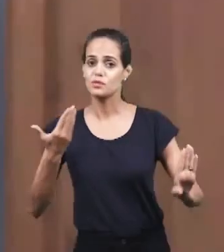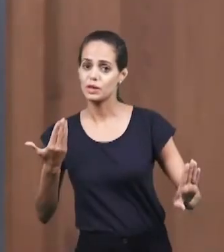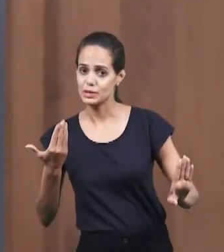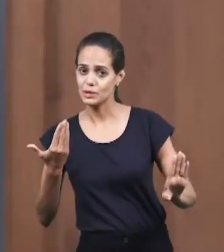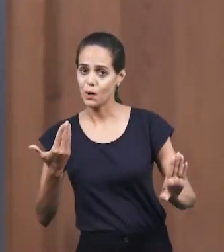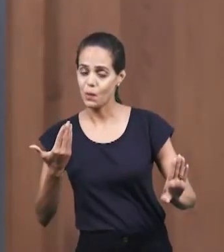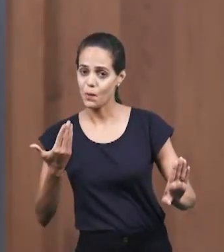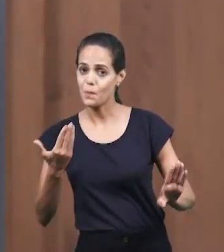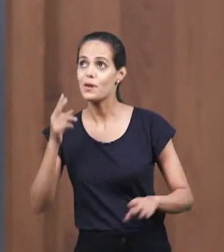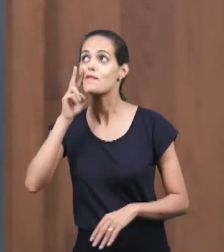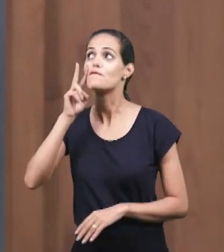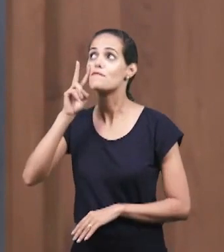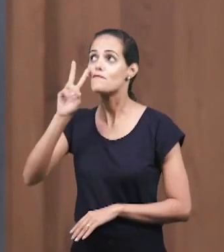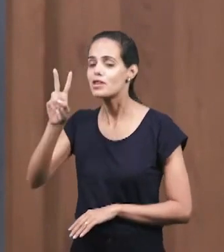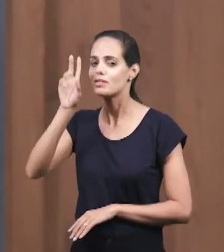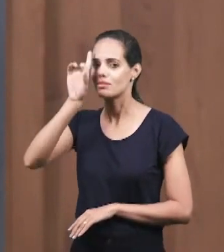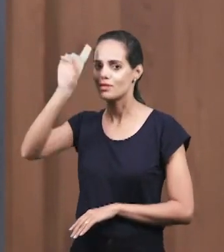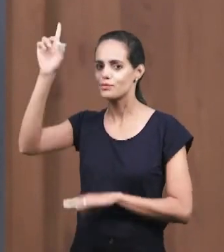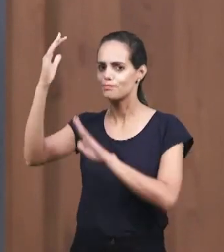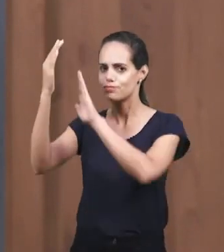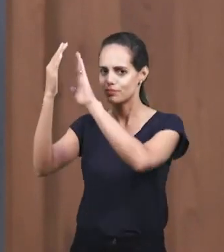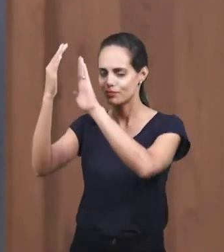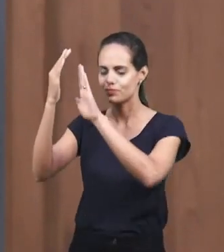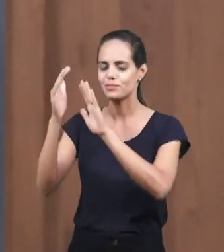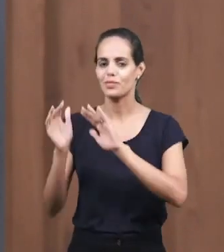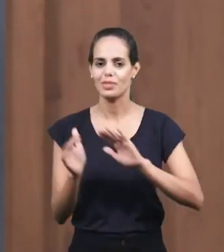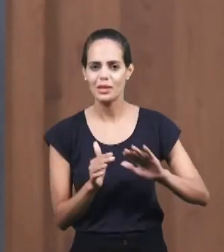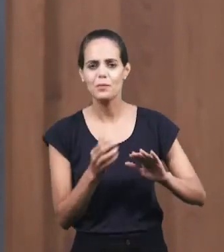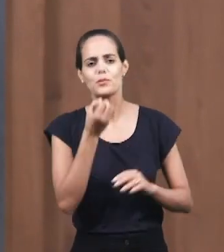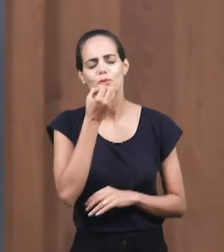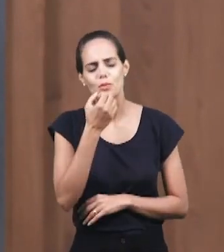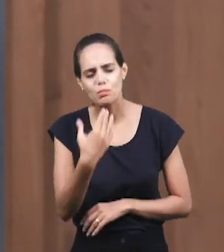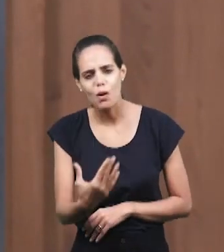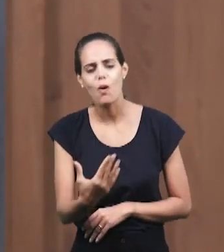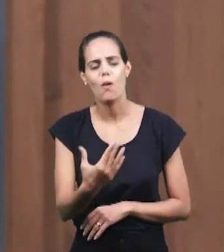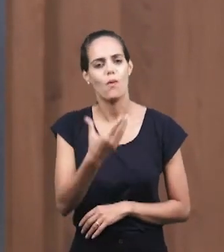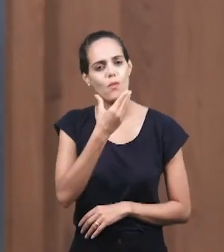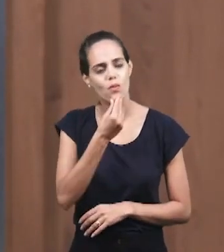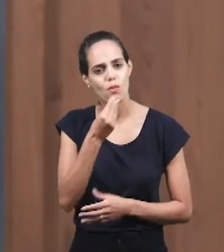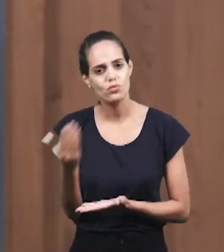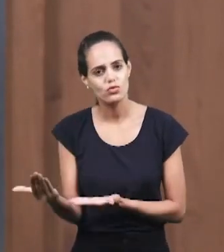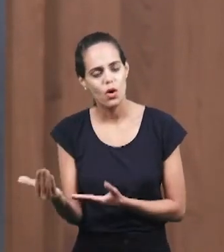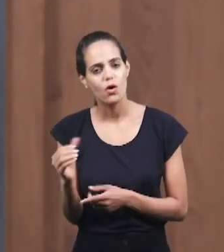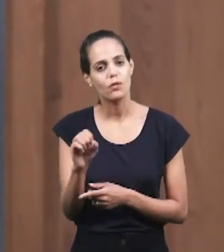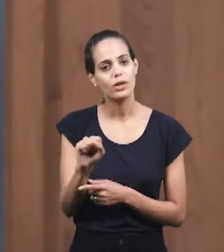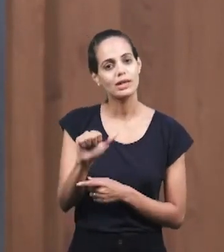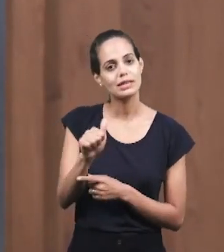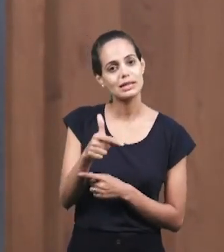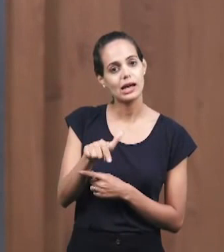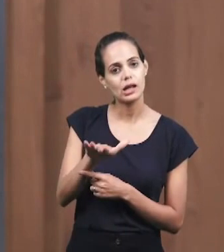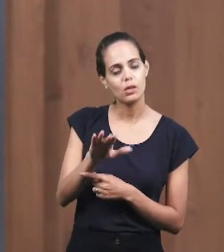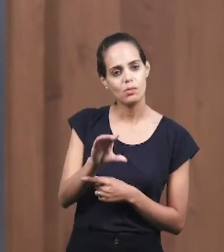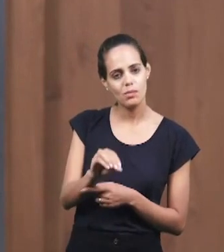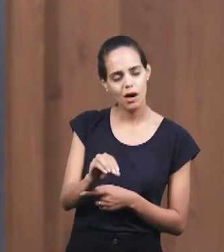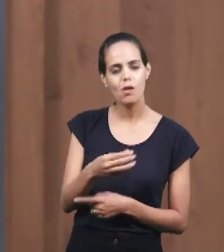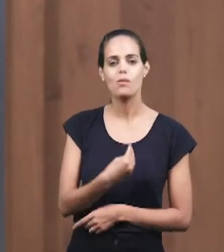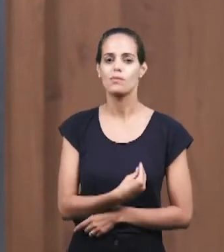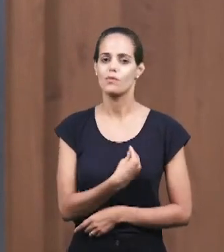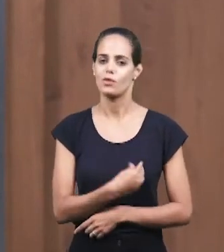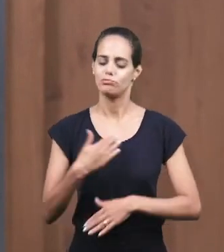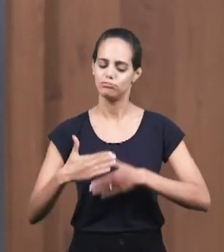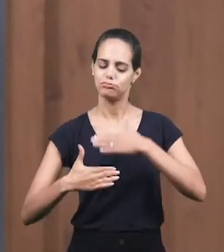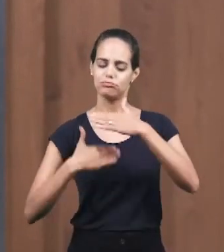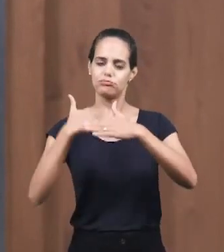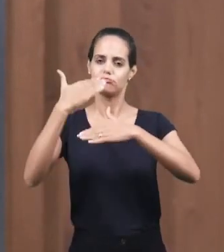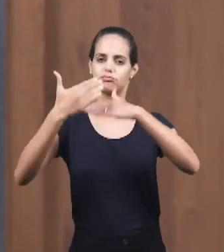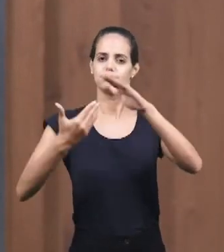Senhor. Muito bem, Salomão. Bem colocado aí a expressão em santificação, que significa viver uma vida